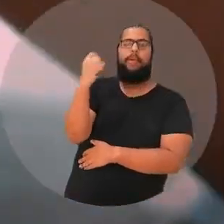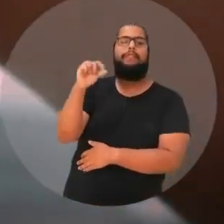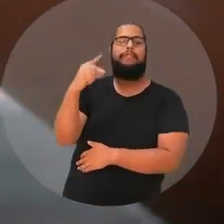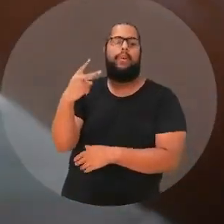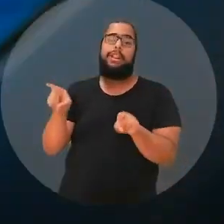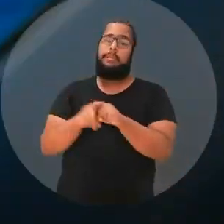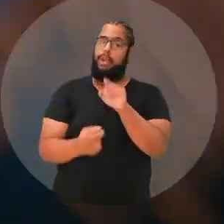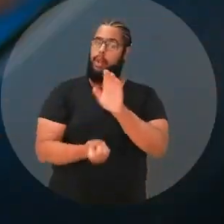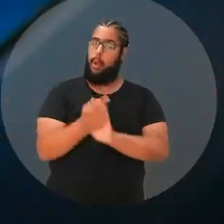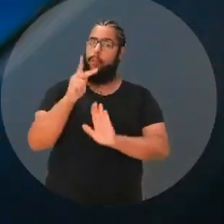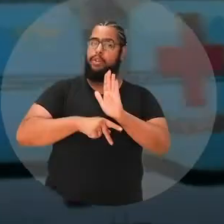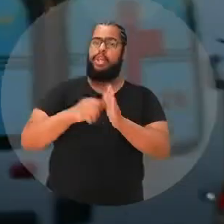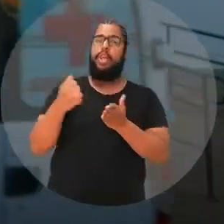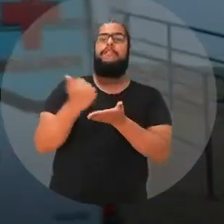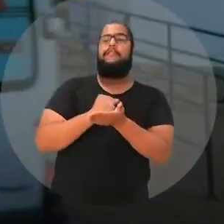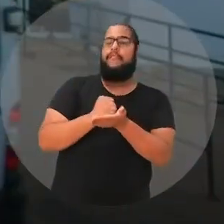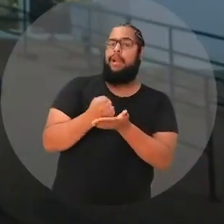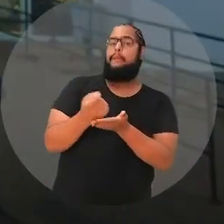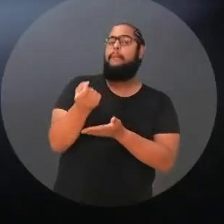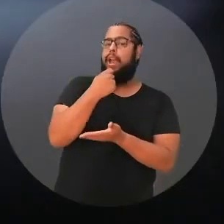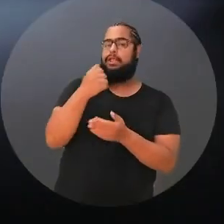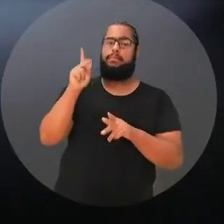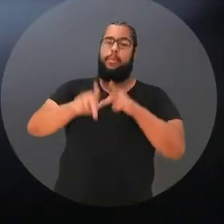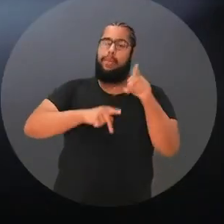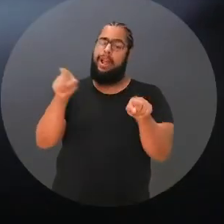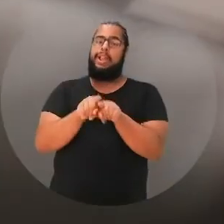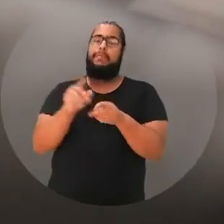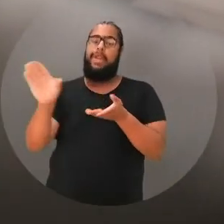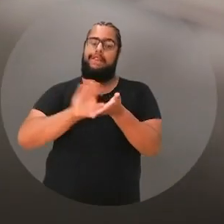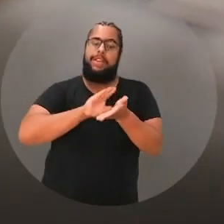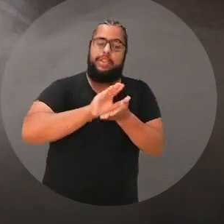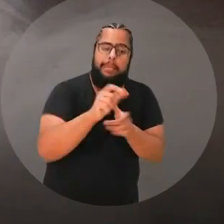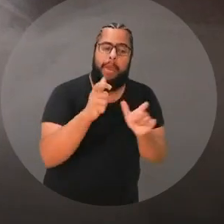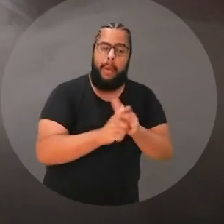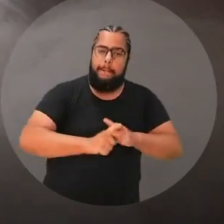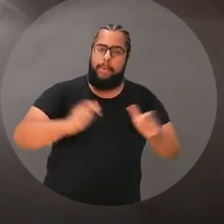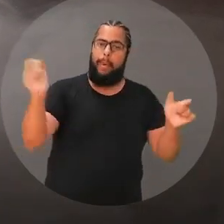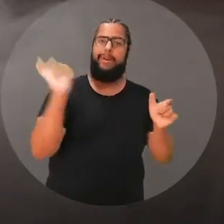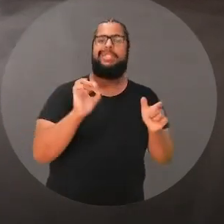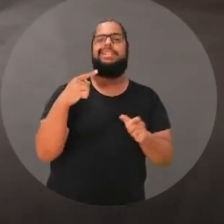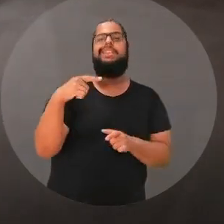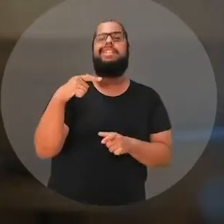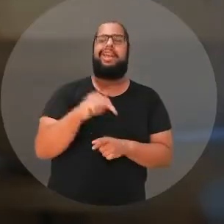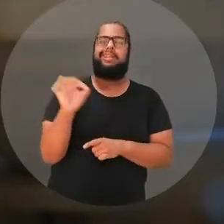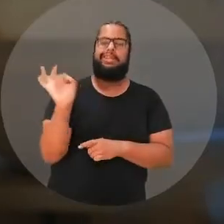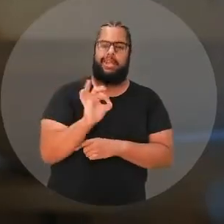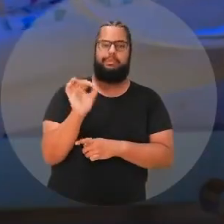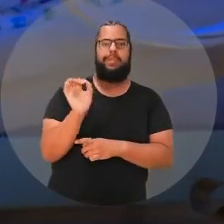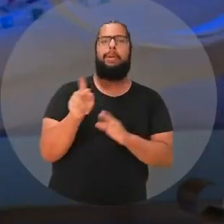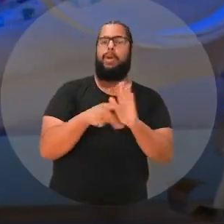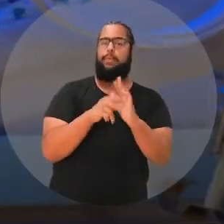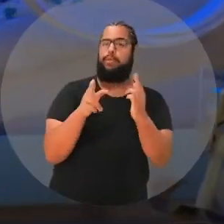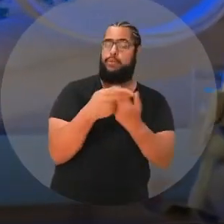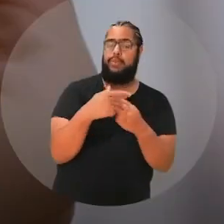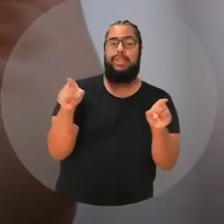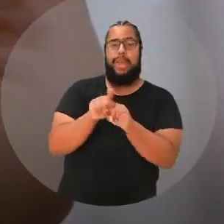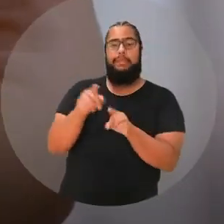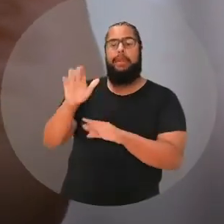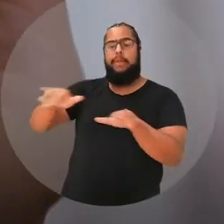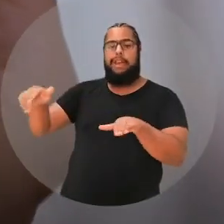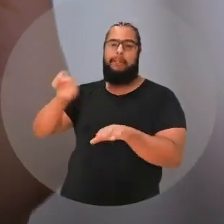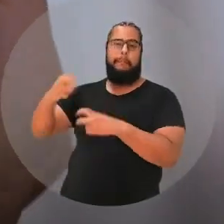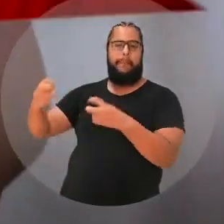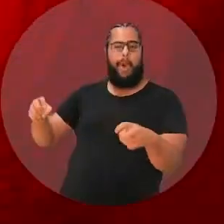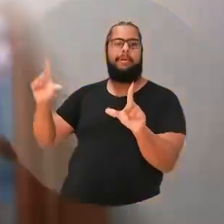fez o Farmácia Popular, aumentou o investimento no SUS em 77%, diminuiu pela metade a